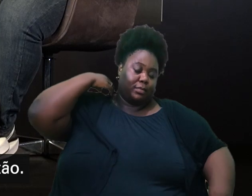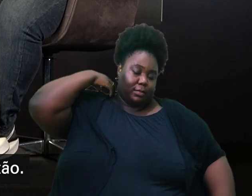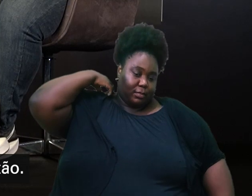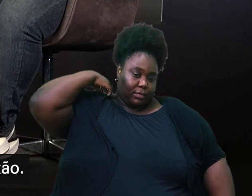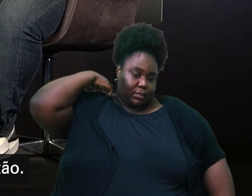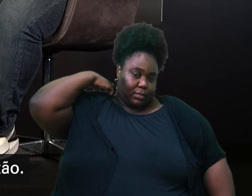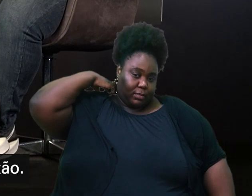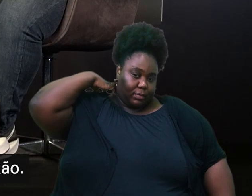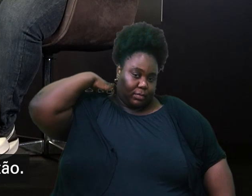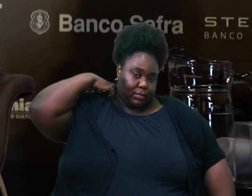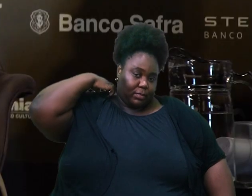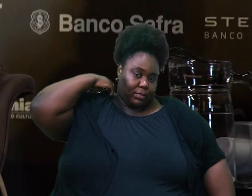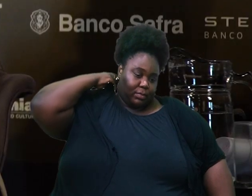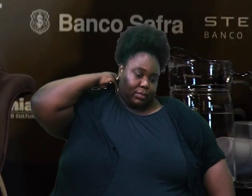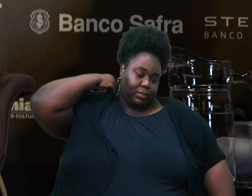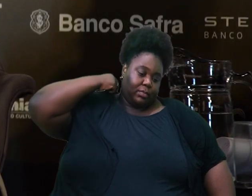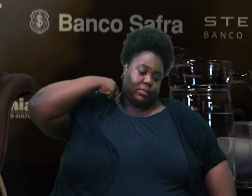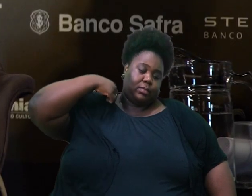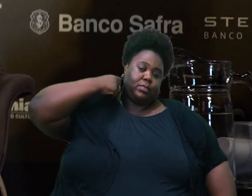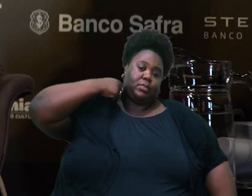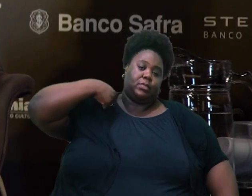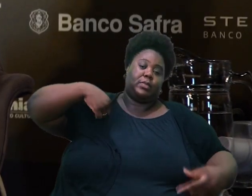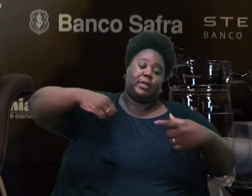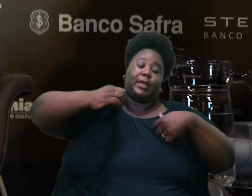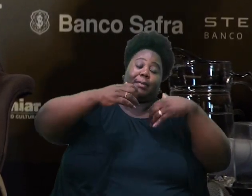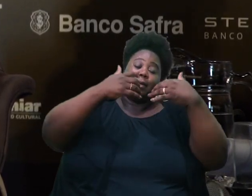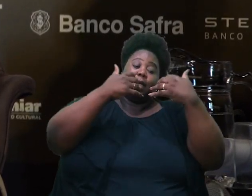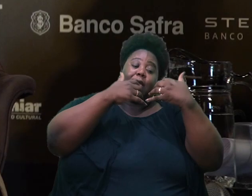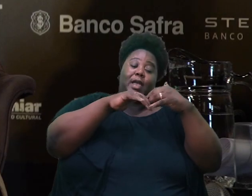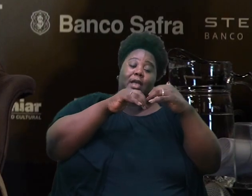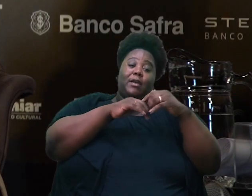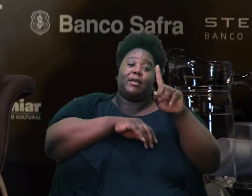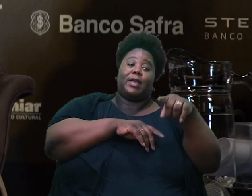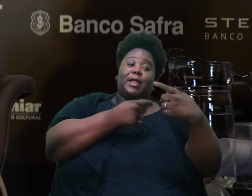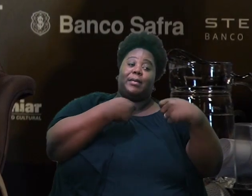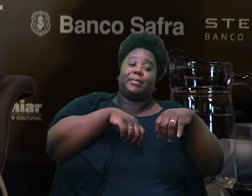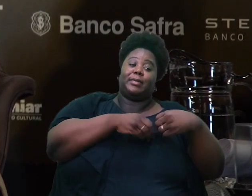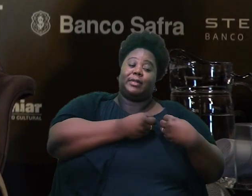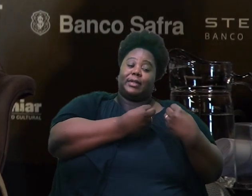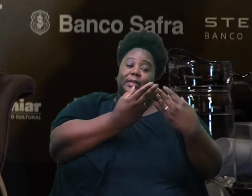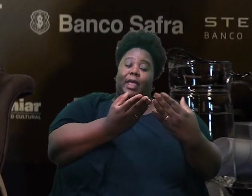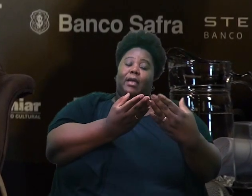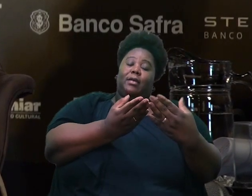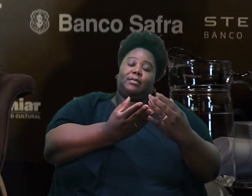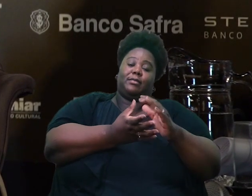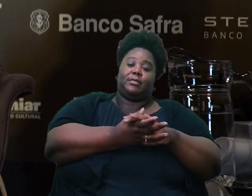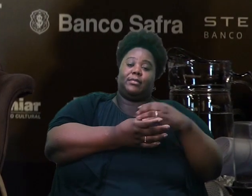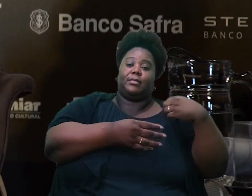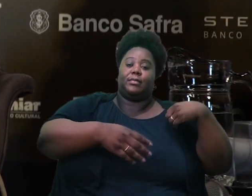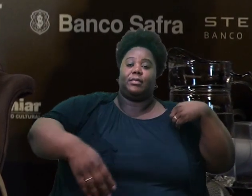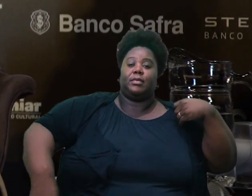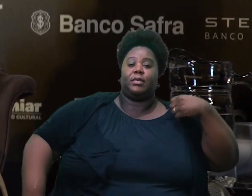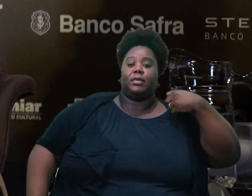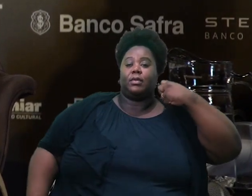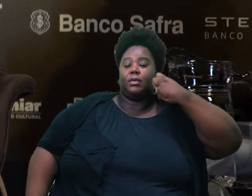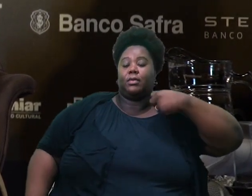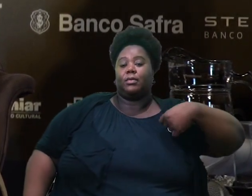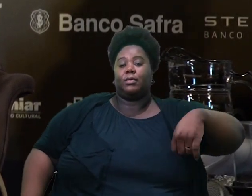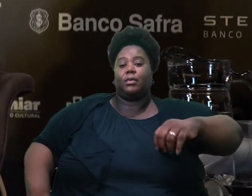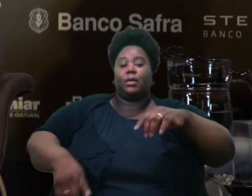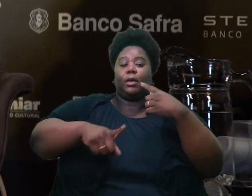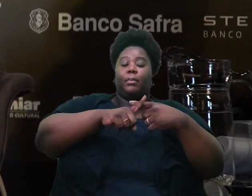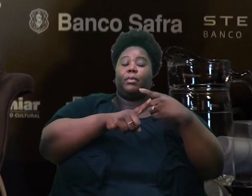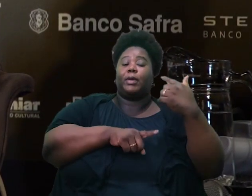e a minha reflexão. Então, oralitura, então, ele é oferecido nesse sentido, né? Porque não há